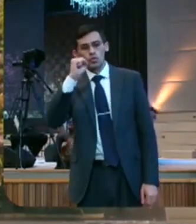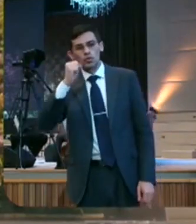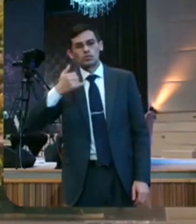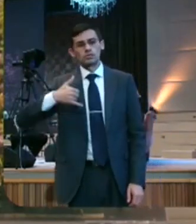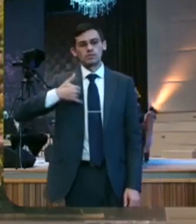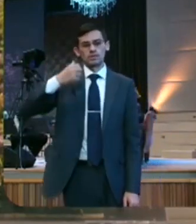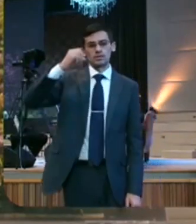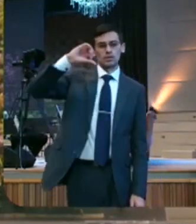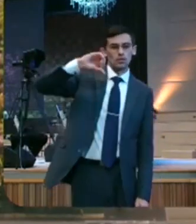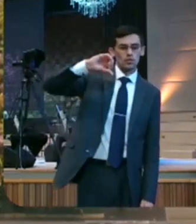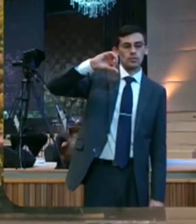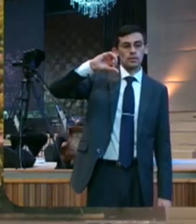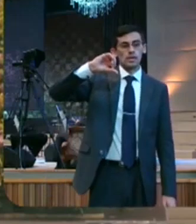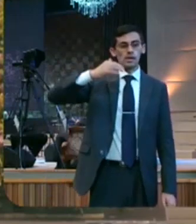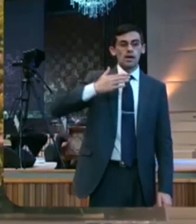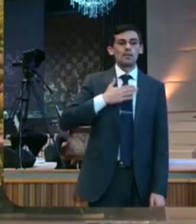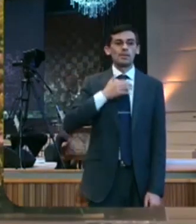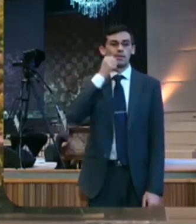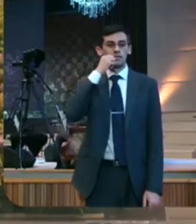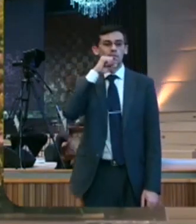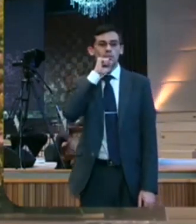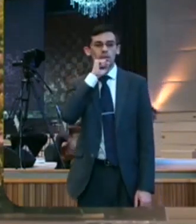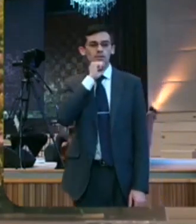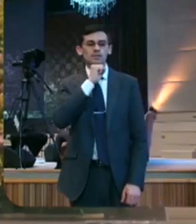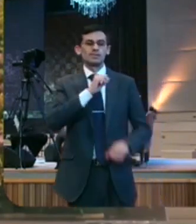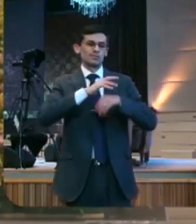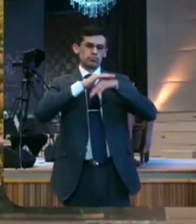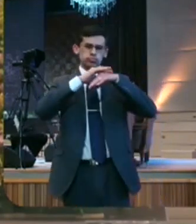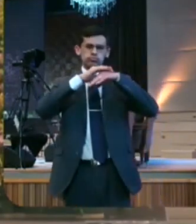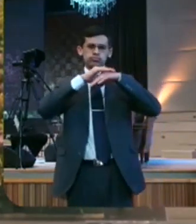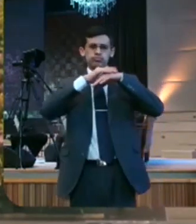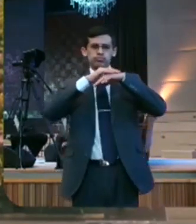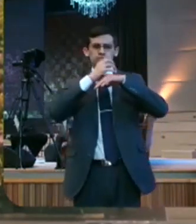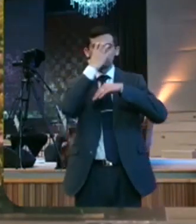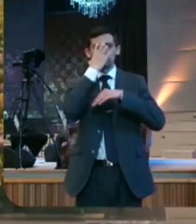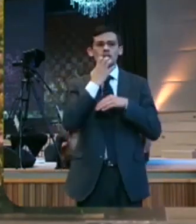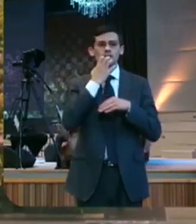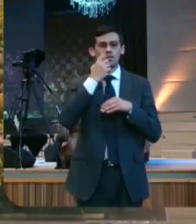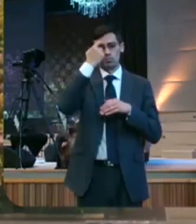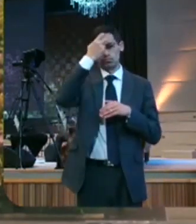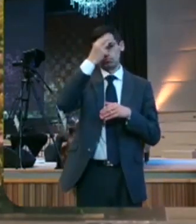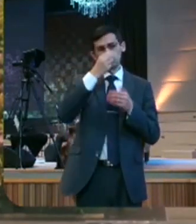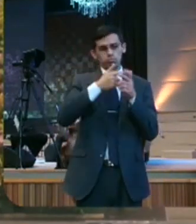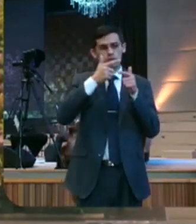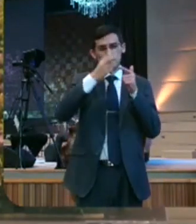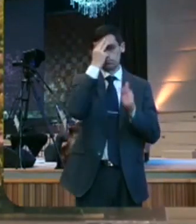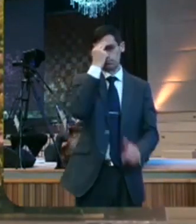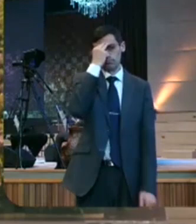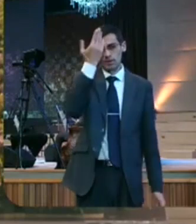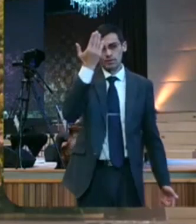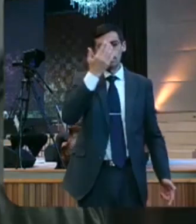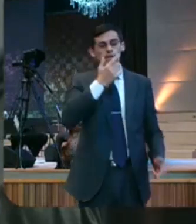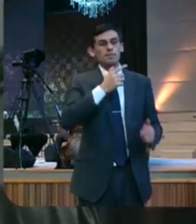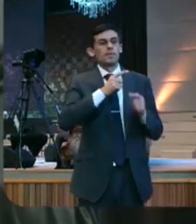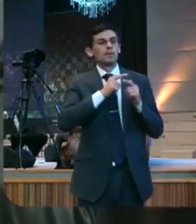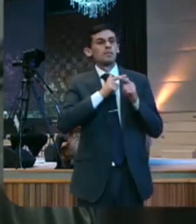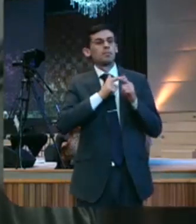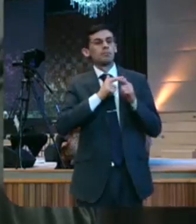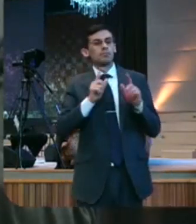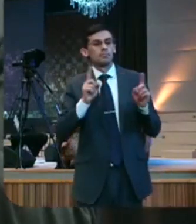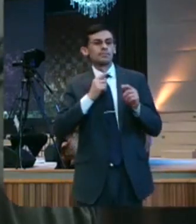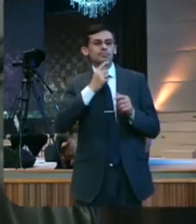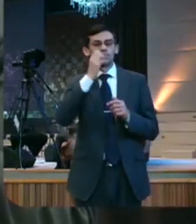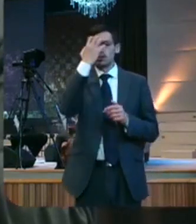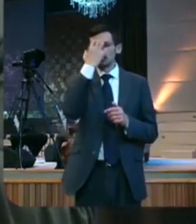anos, em que a minha mãe ficou muito mal da enfermidade psiquiátrica que ela tem,